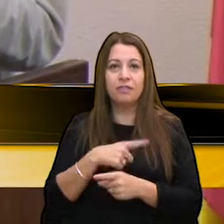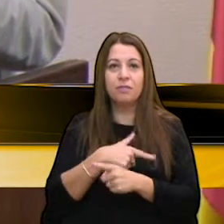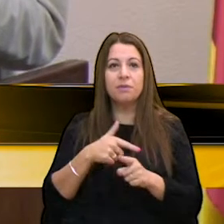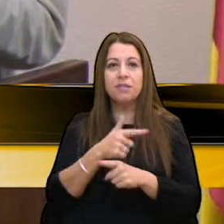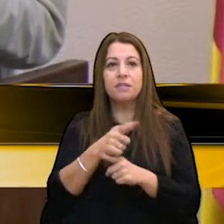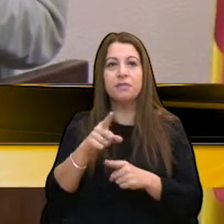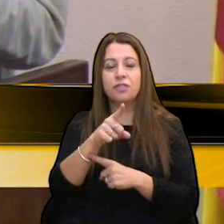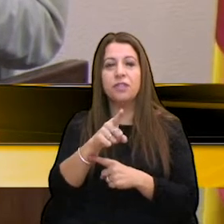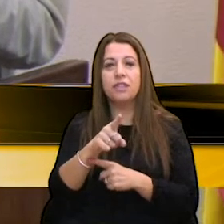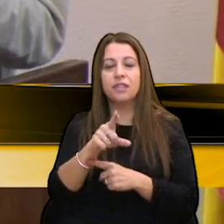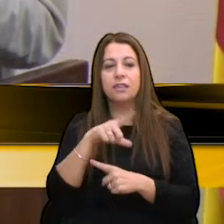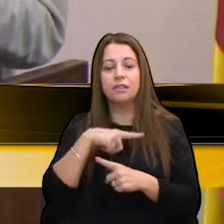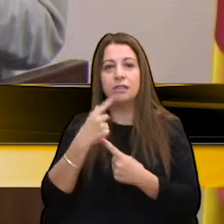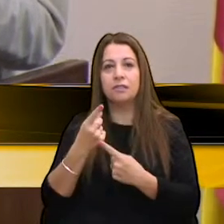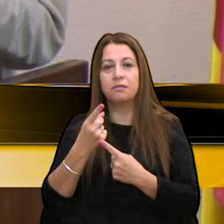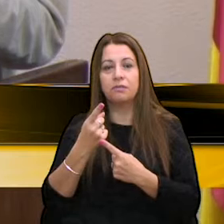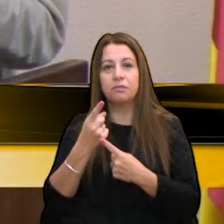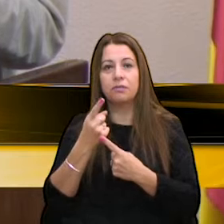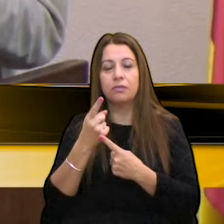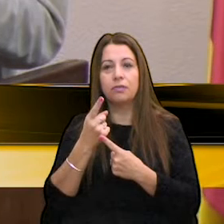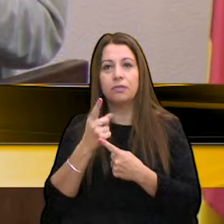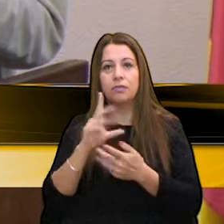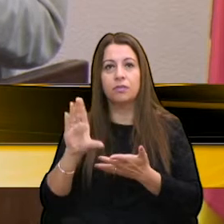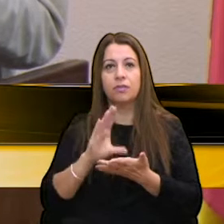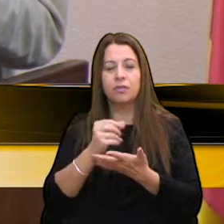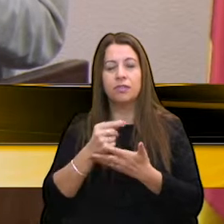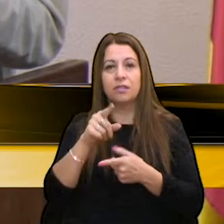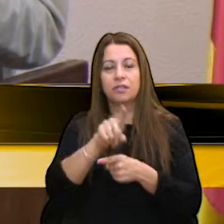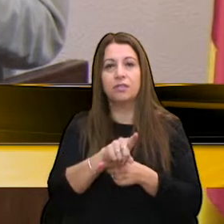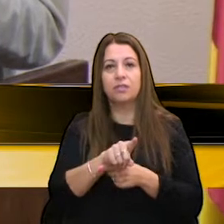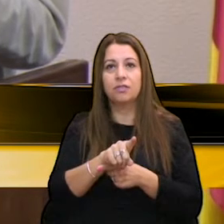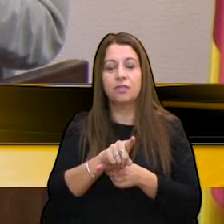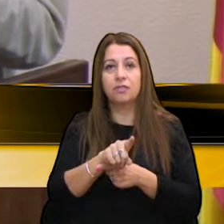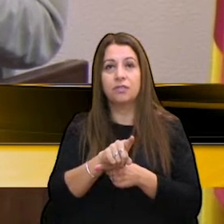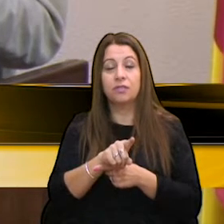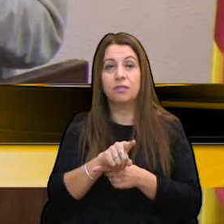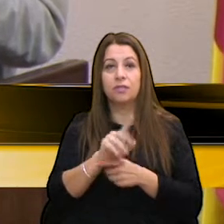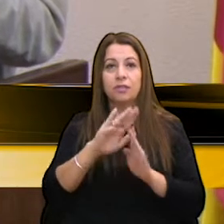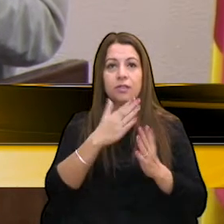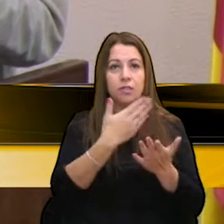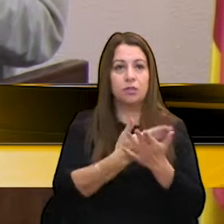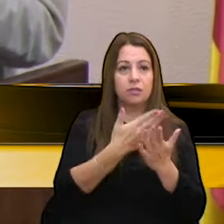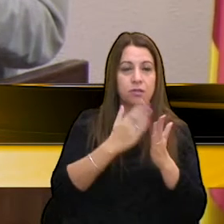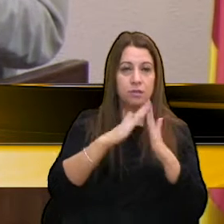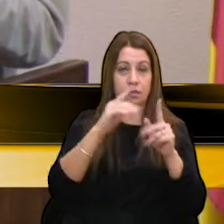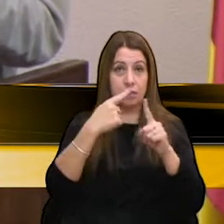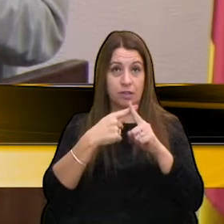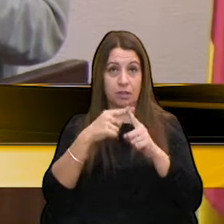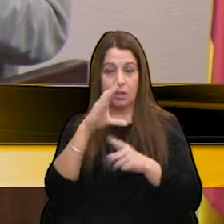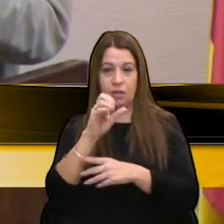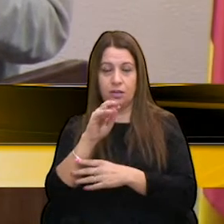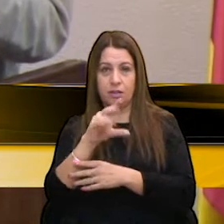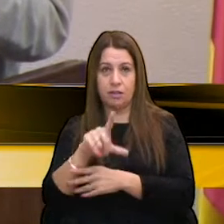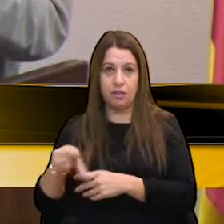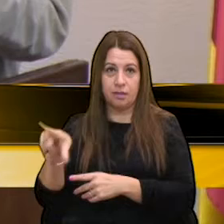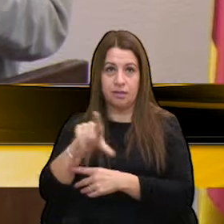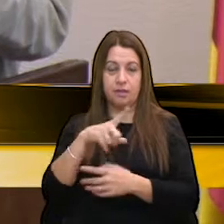números, organizações tais como sociedades, escolas, igrejas, corais,